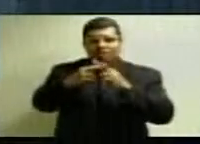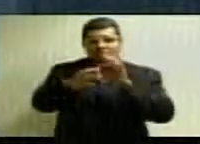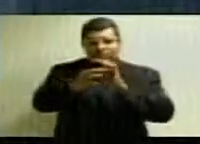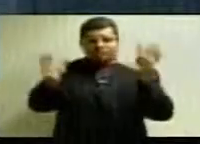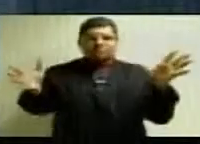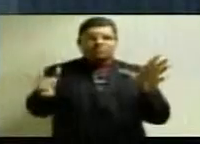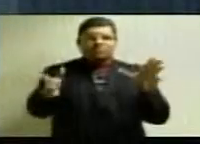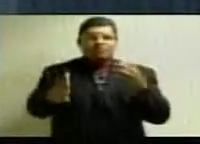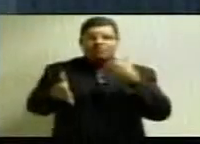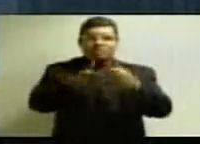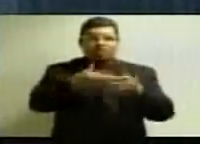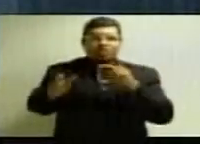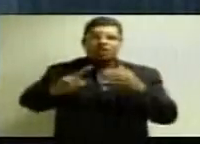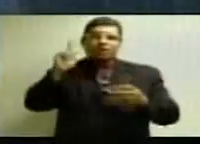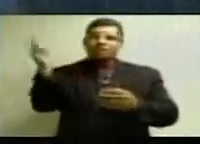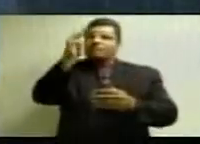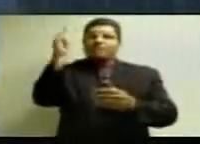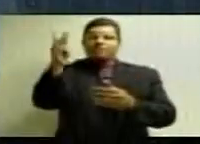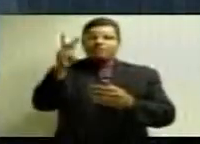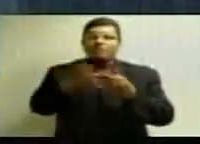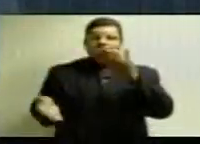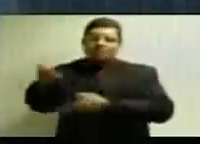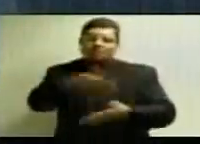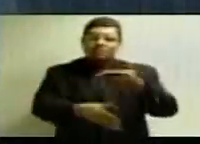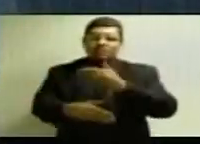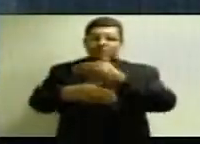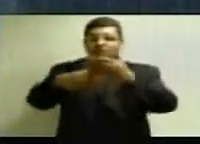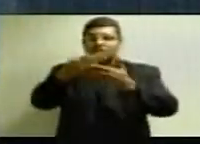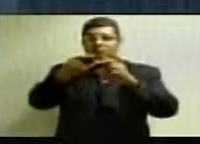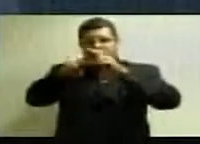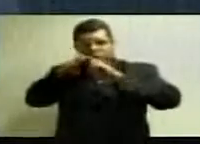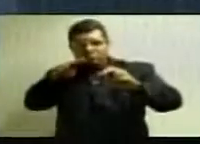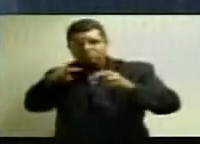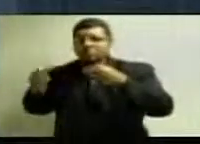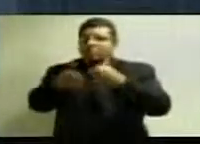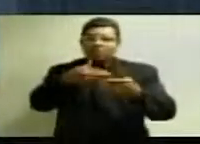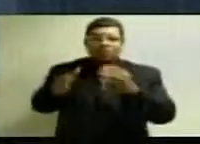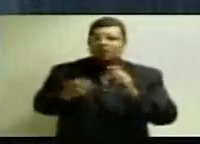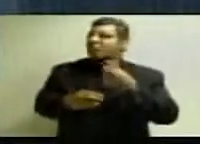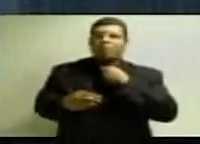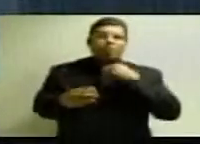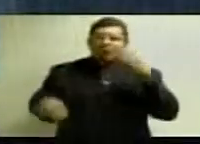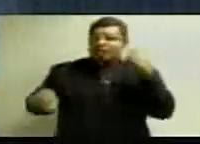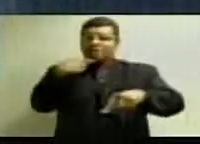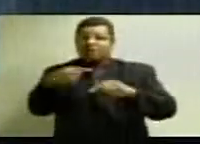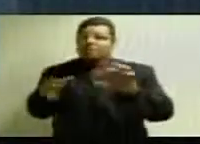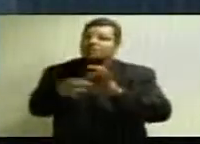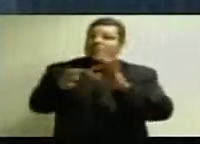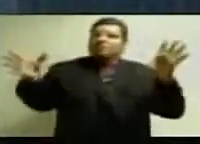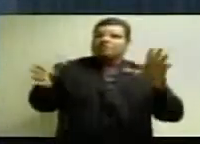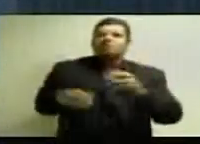libere qualquer recurso relacionado à obra do monotrilho. Eu